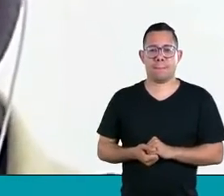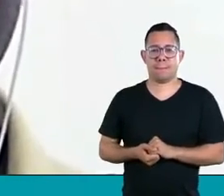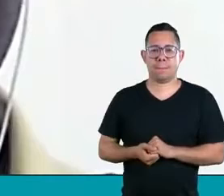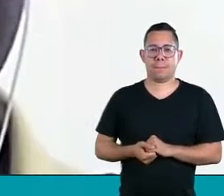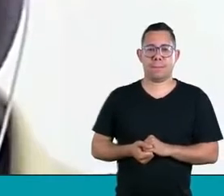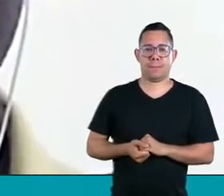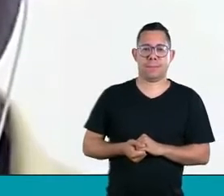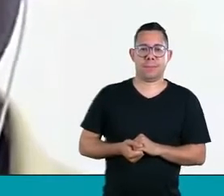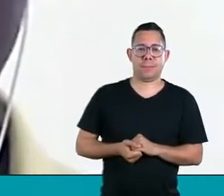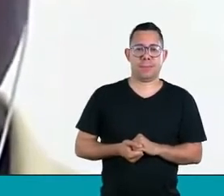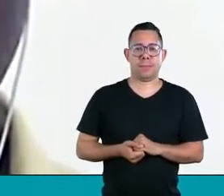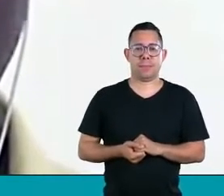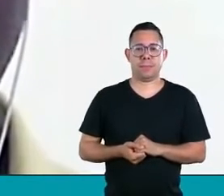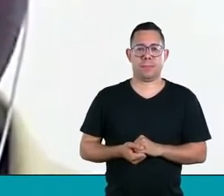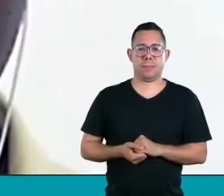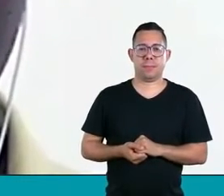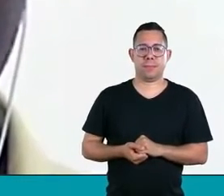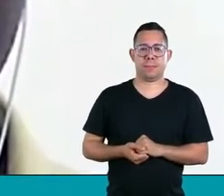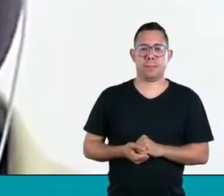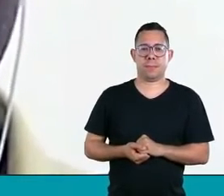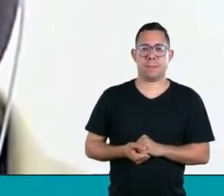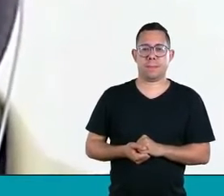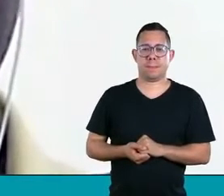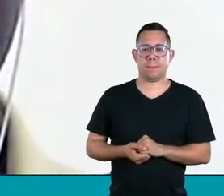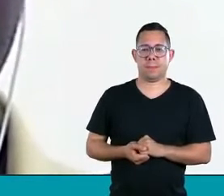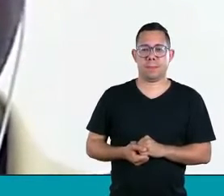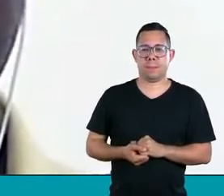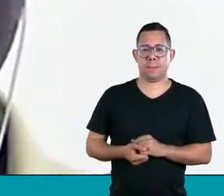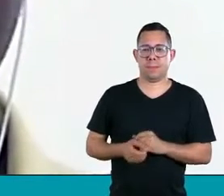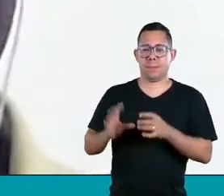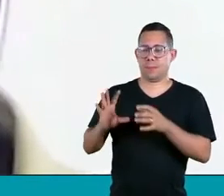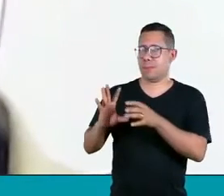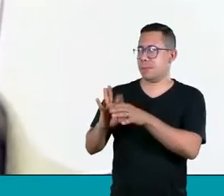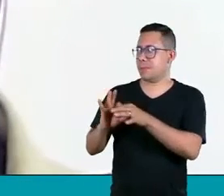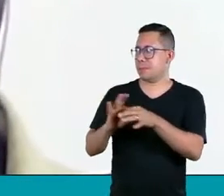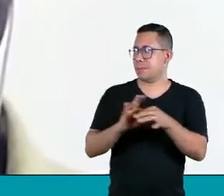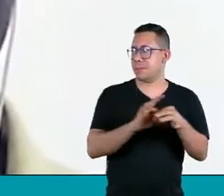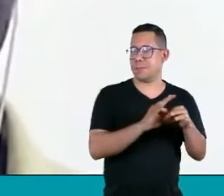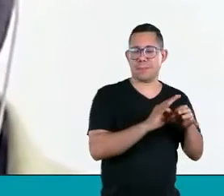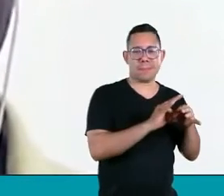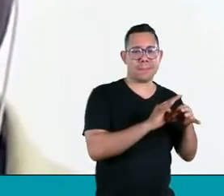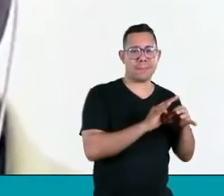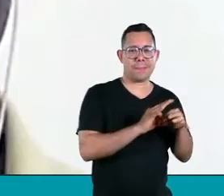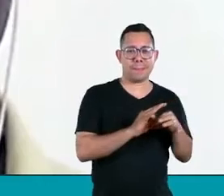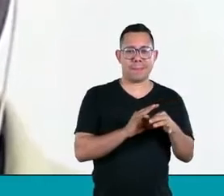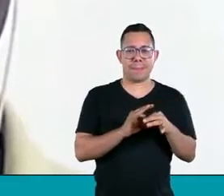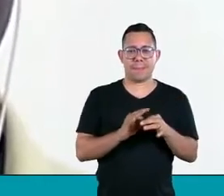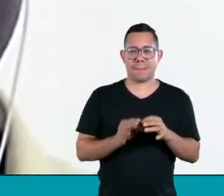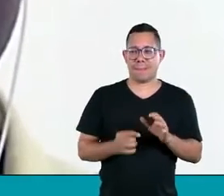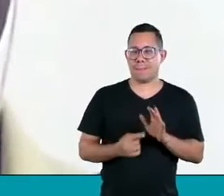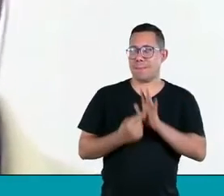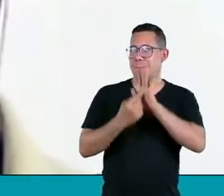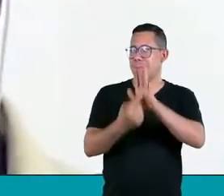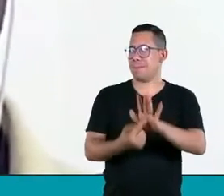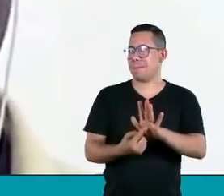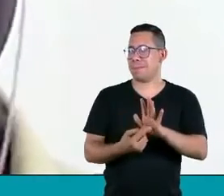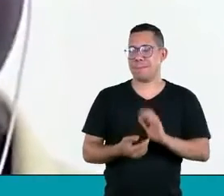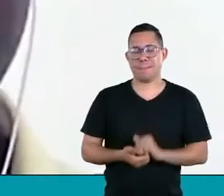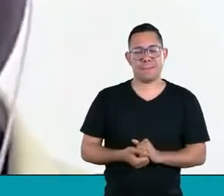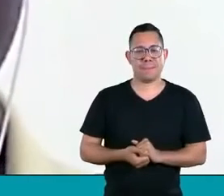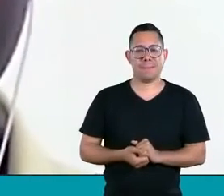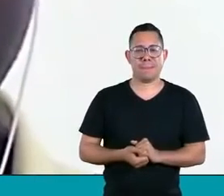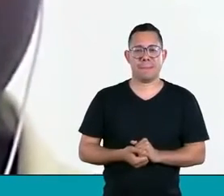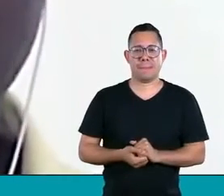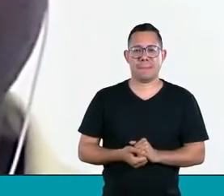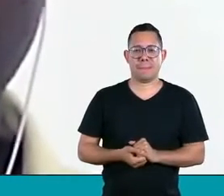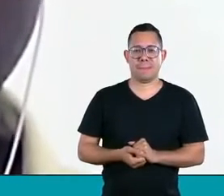Brasil, no contexto ao qual o pensamento complexo se coloca. Me permite aqui, eu vou fazer uma pequena